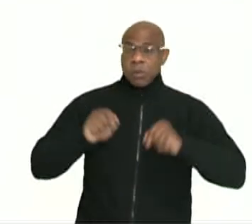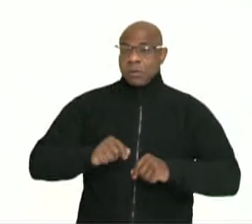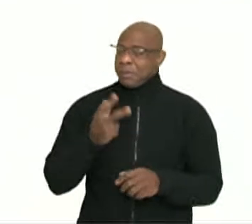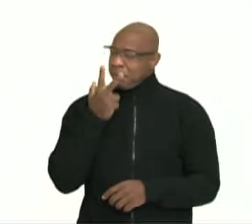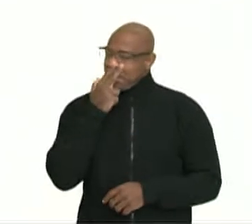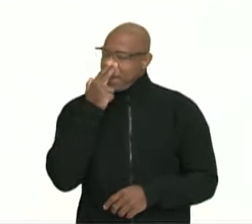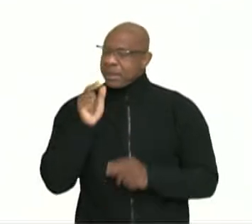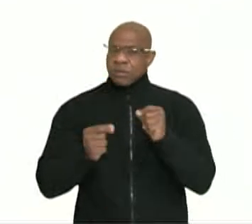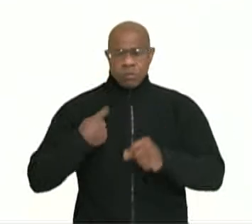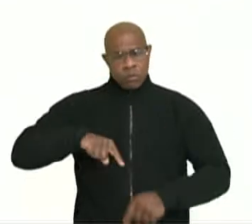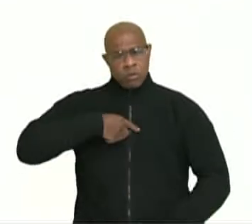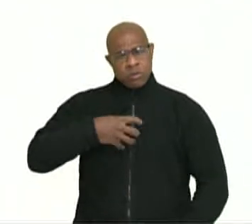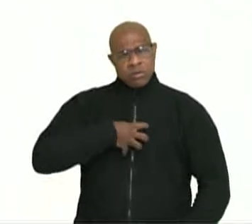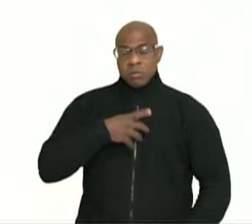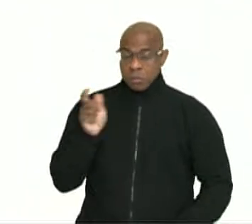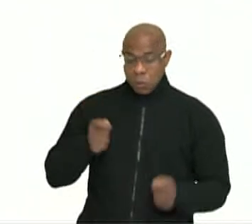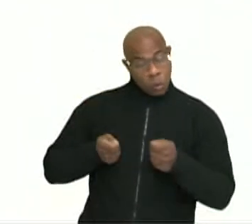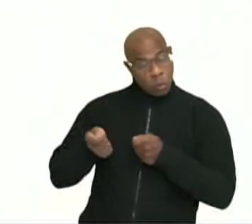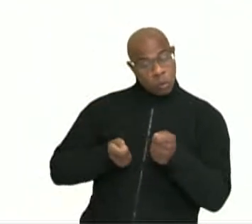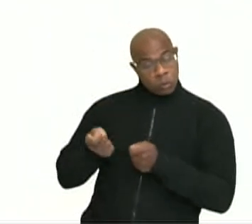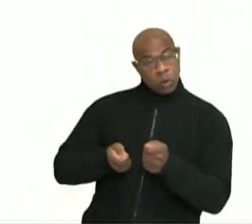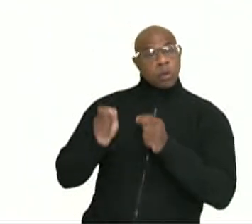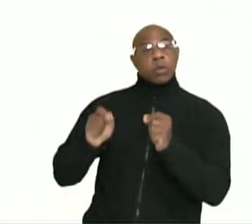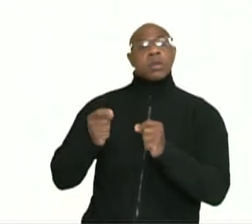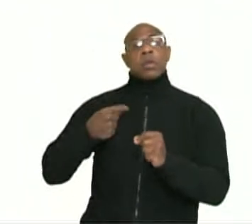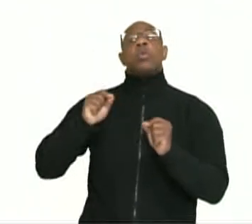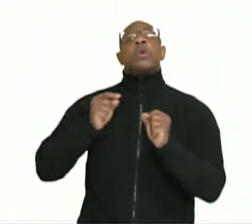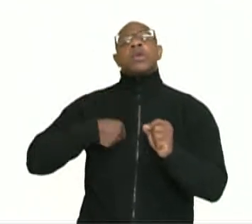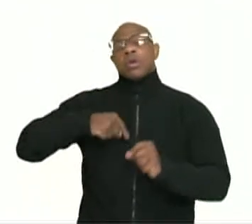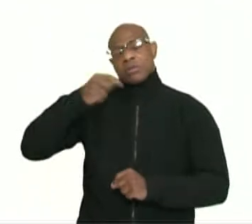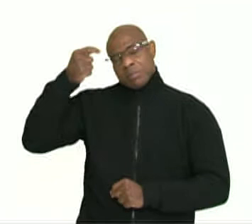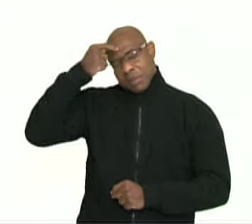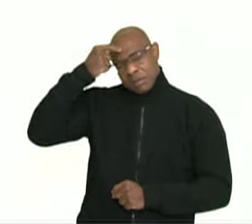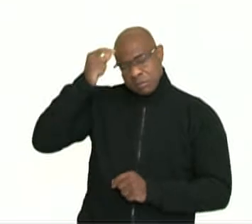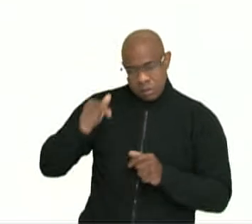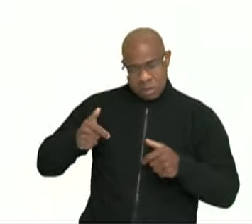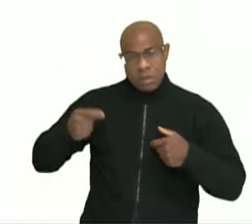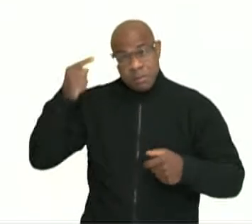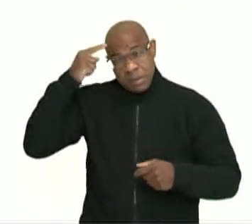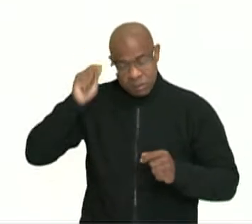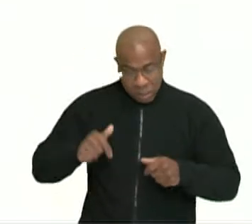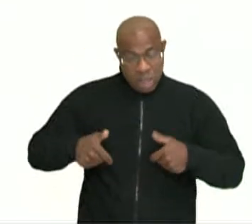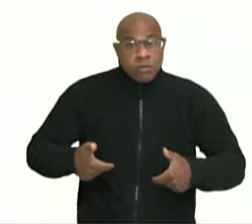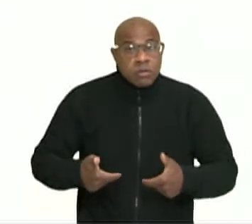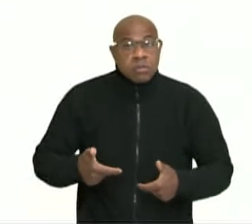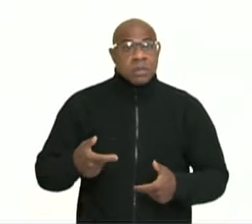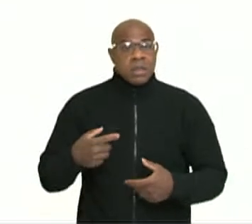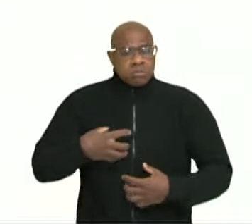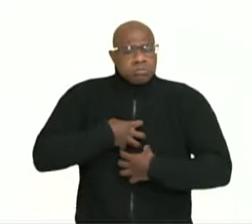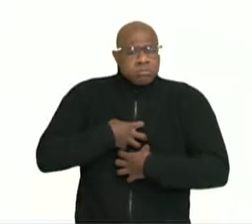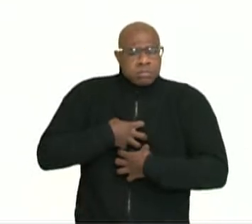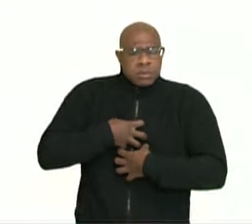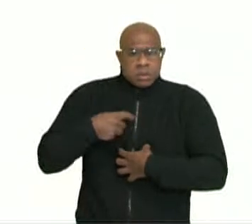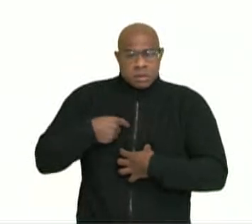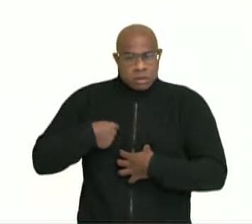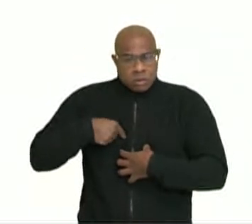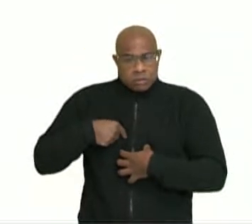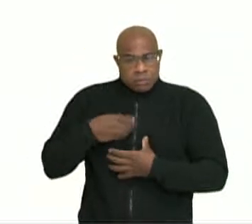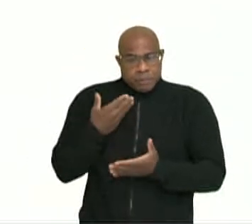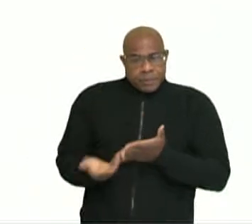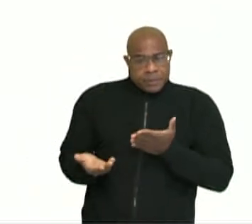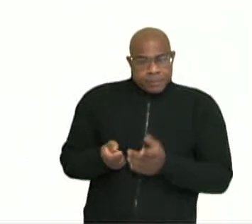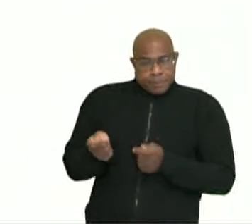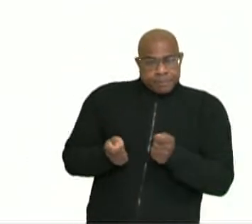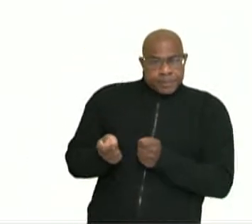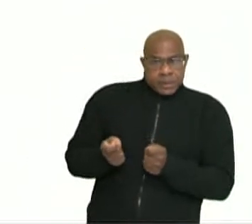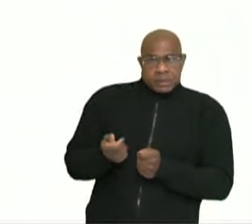que nossos sentimentos controlam como pensamos e agimos, a ponto de sentir que não estamos no controle.